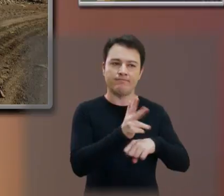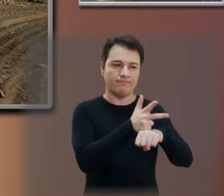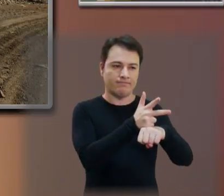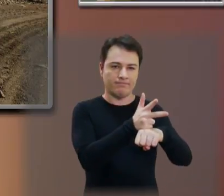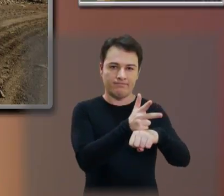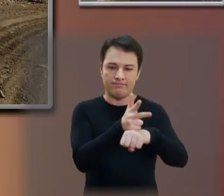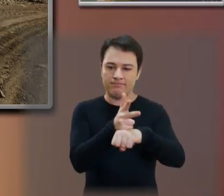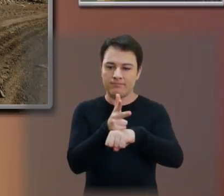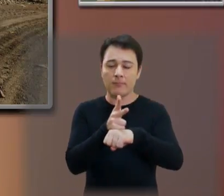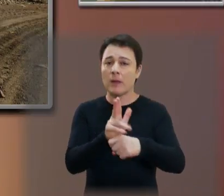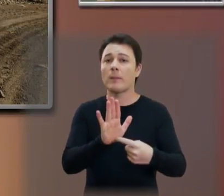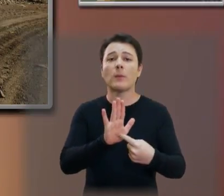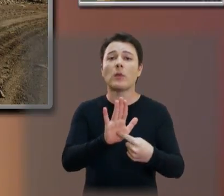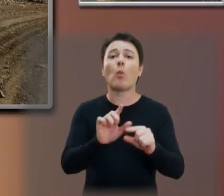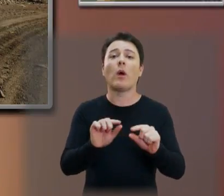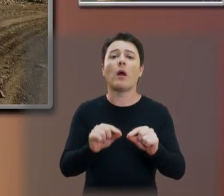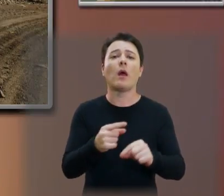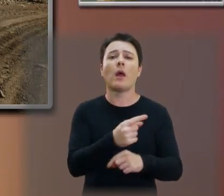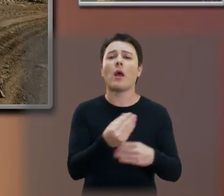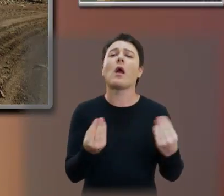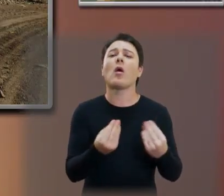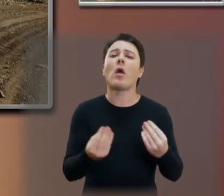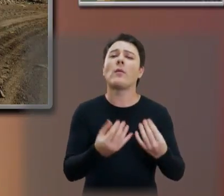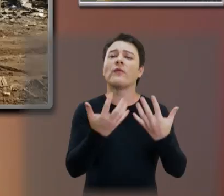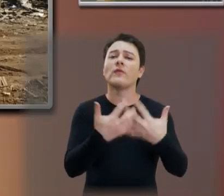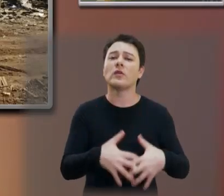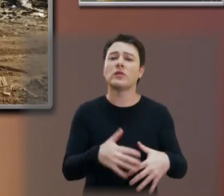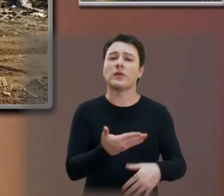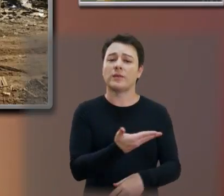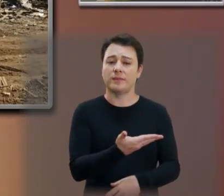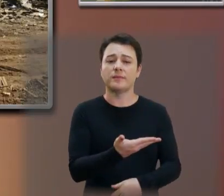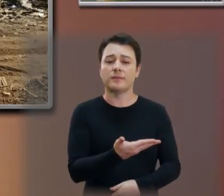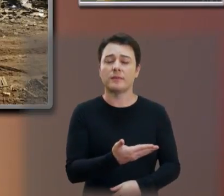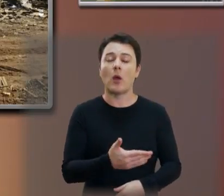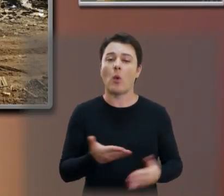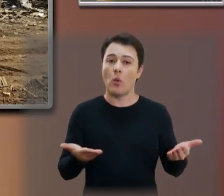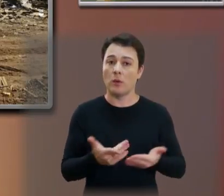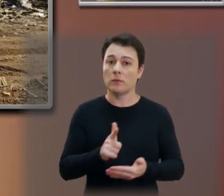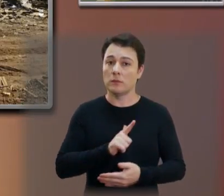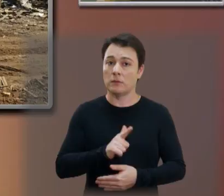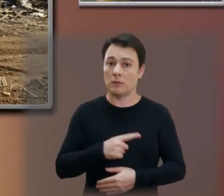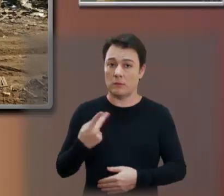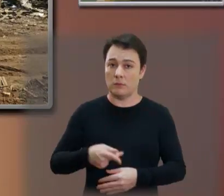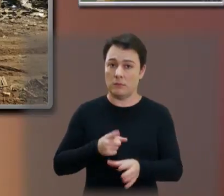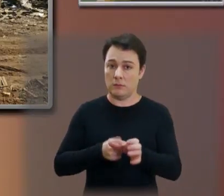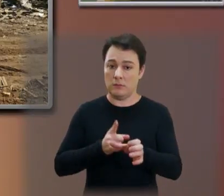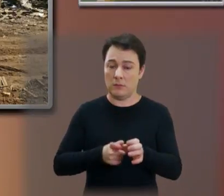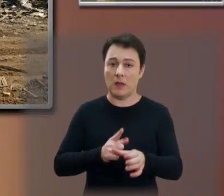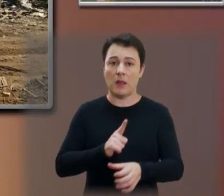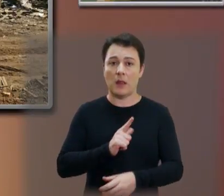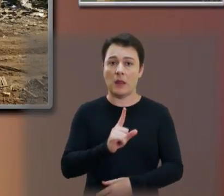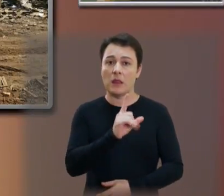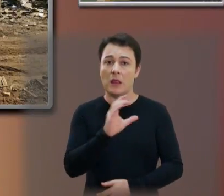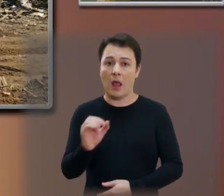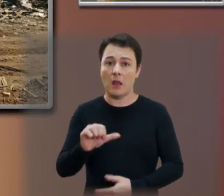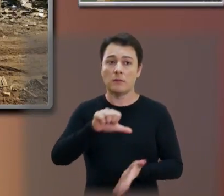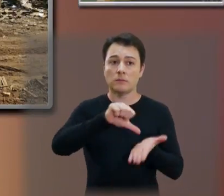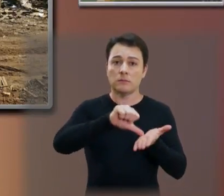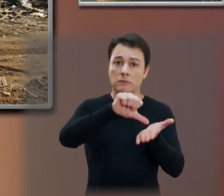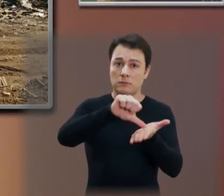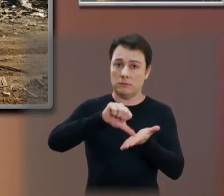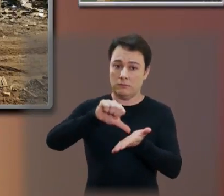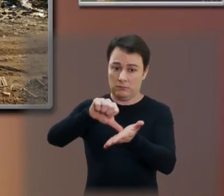para falar para a população como funciona isso. Hoje nós temos espalhada pela cidade 10 entrepostos,